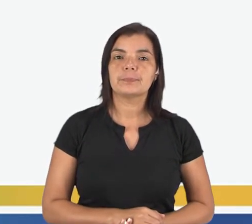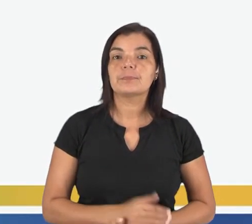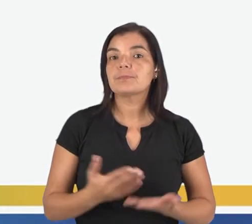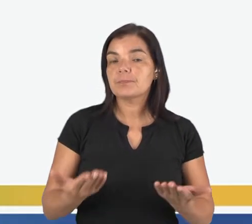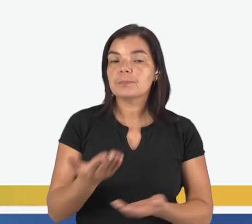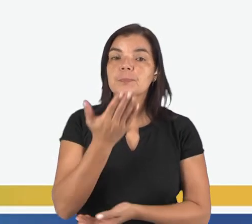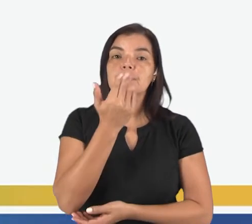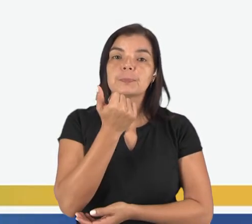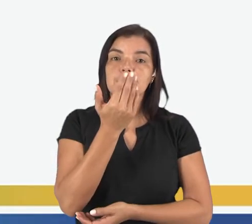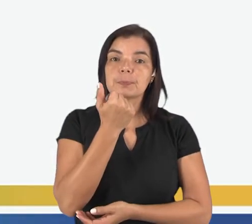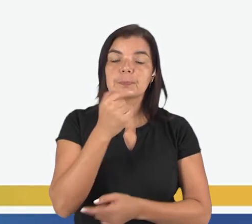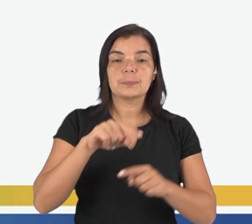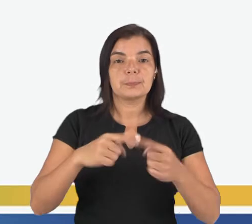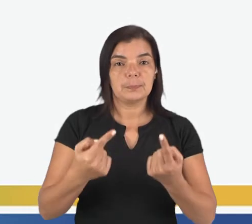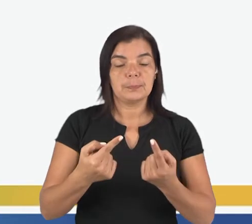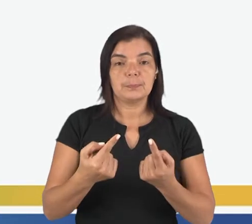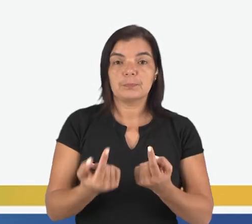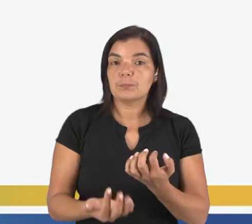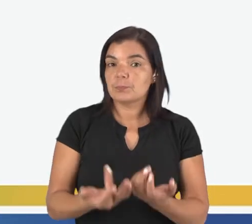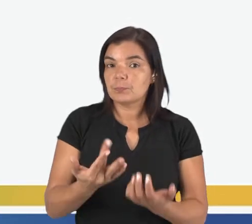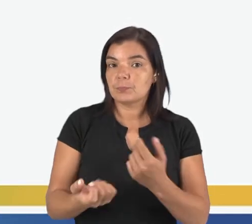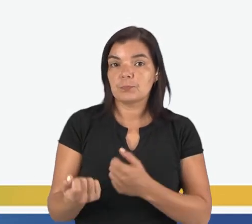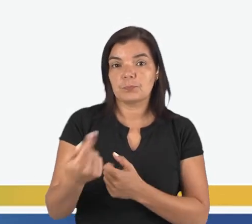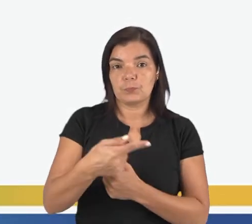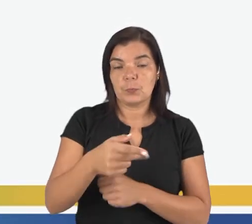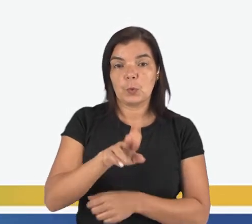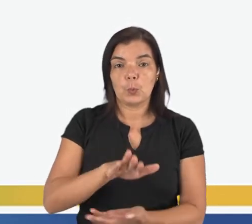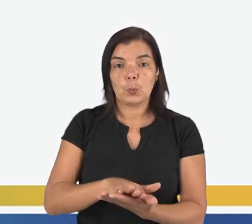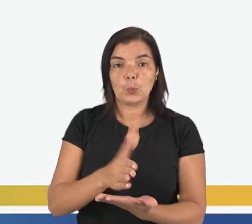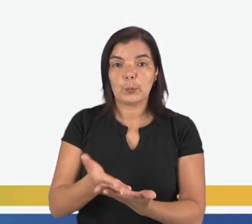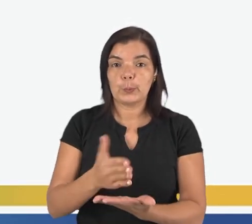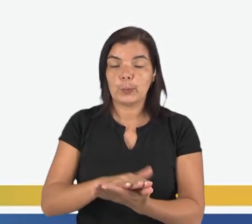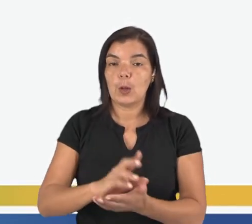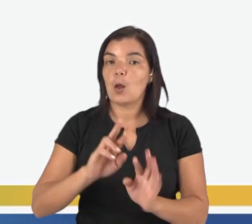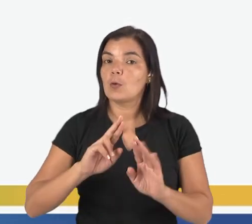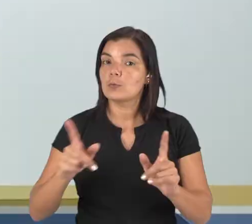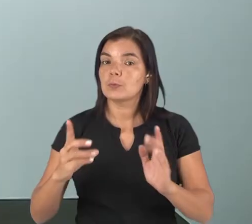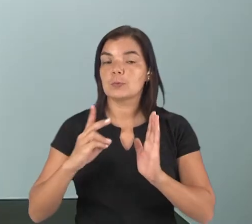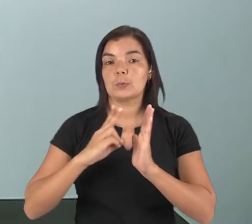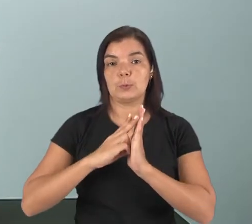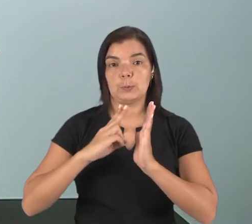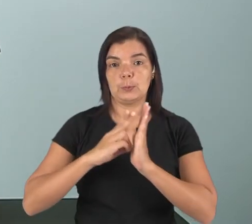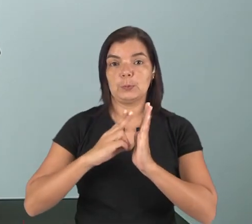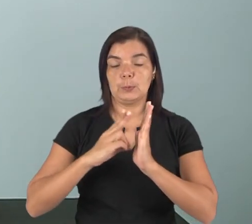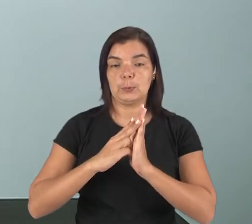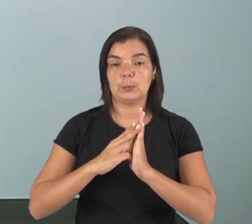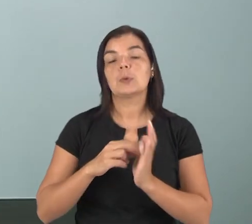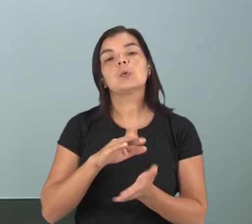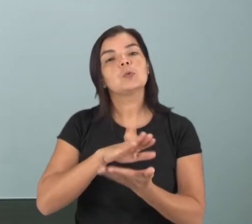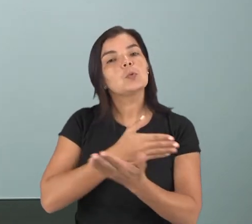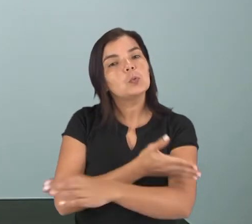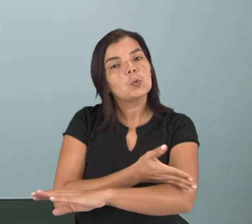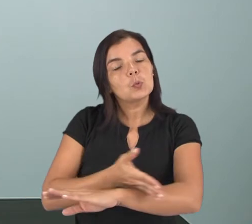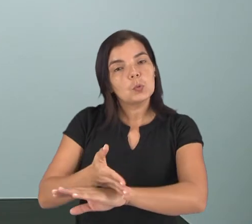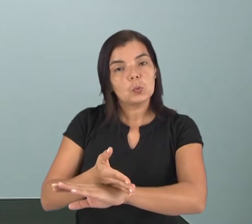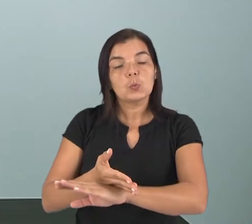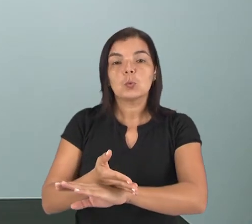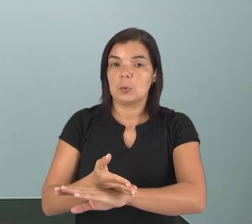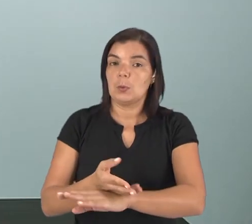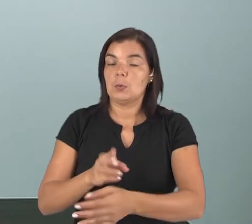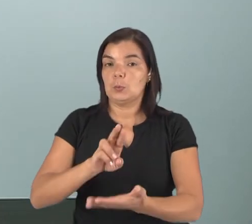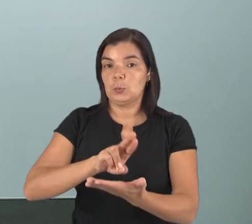Os alimentos eram mais cozidos do que assados, ao invés dos indígenas. Os indígenas, eles costumavam comer mais